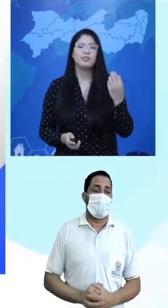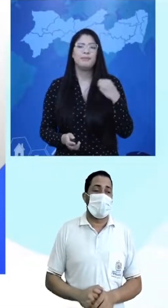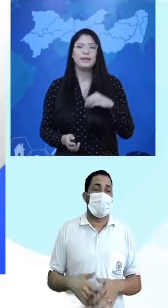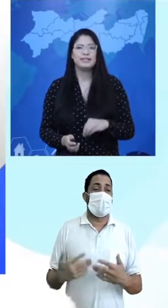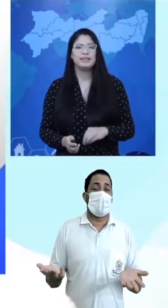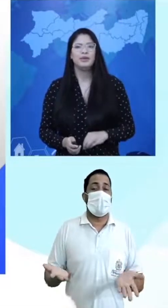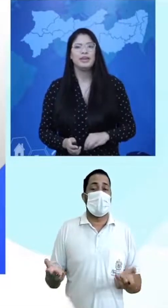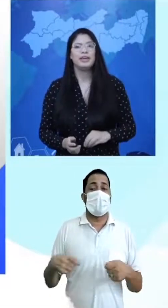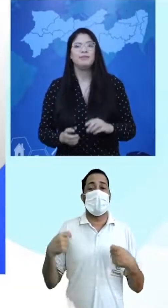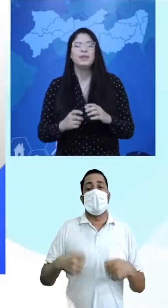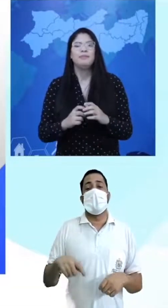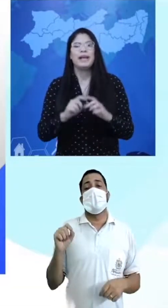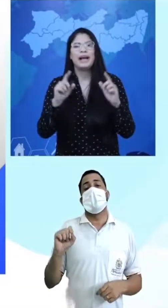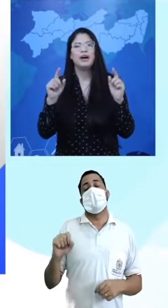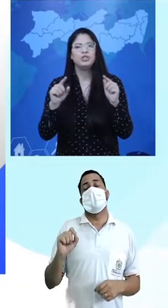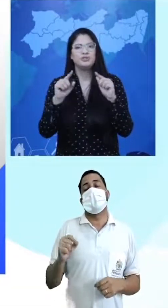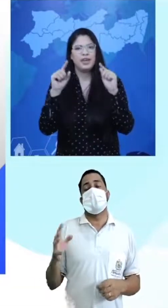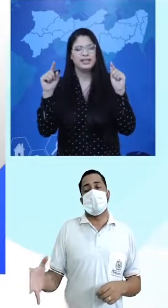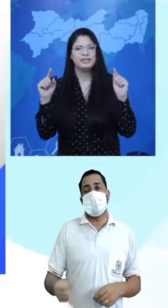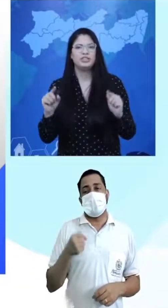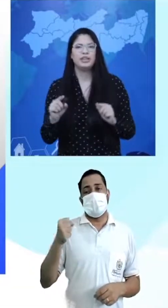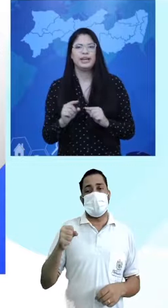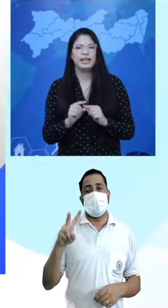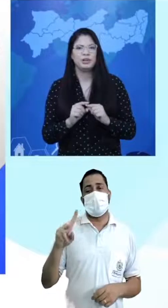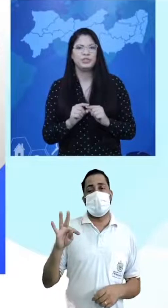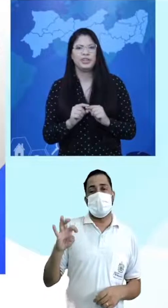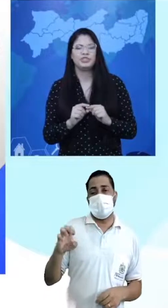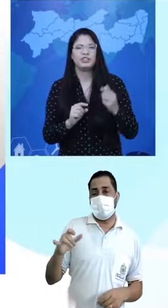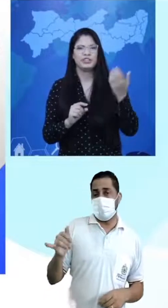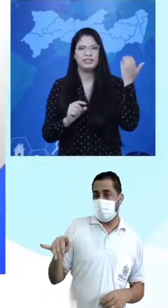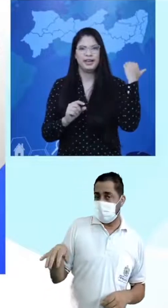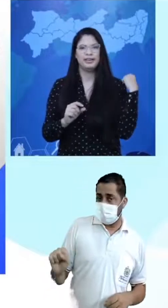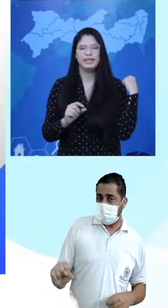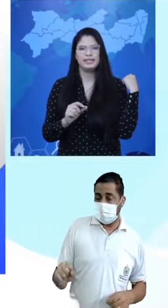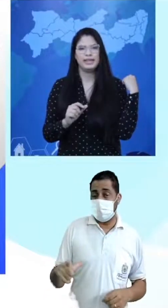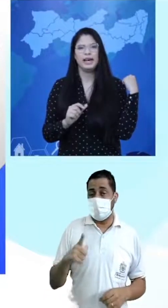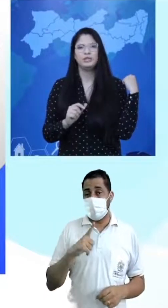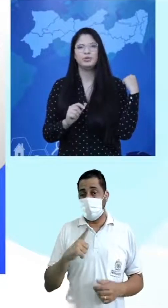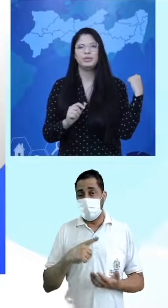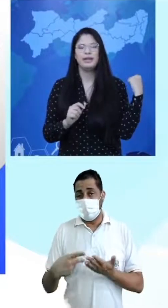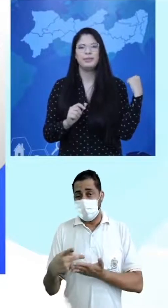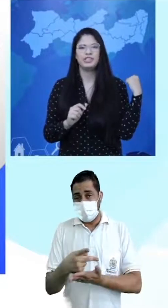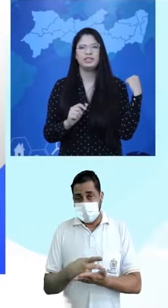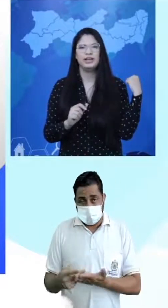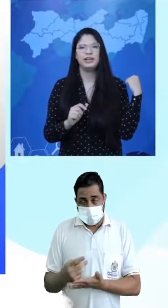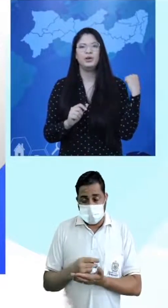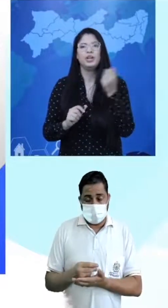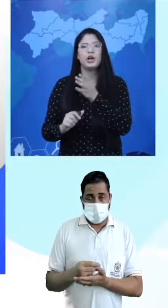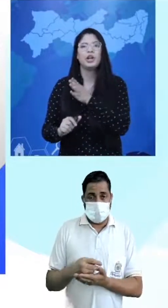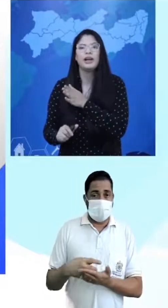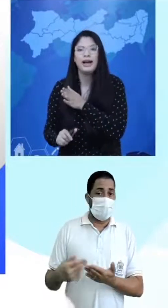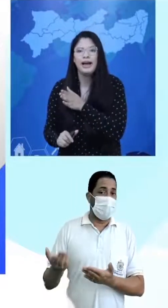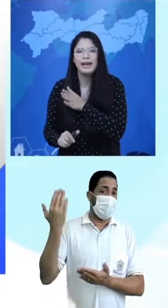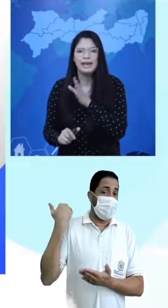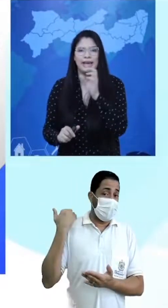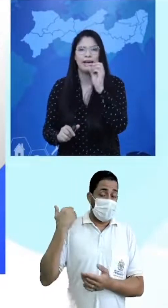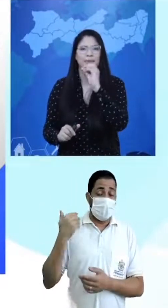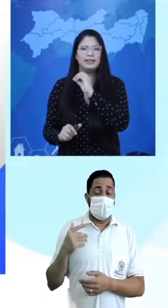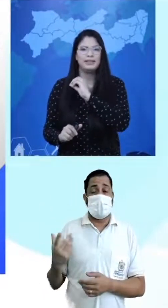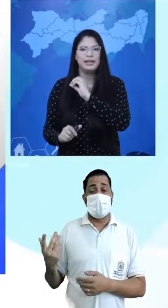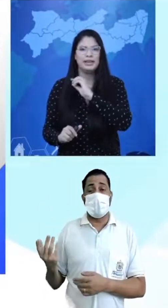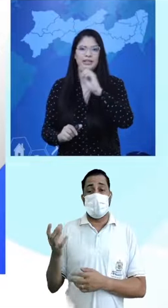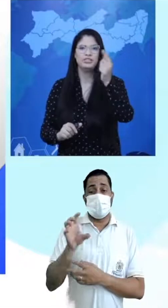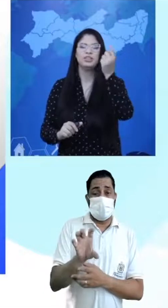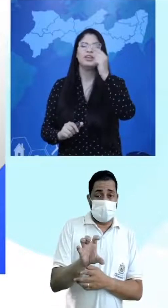gente vai precisar o quê? Pegar os vértices daqueles objetos que a gente tinha desenhado na imagem anterior e colocar a